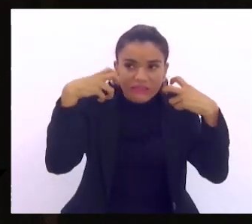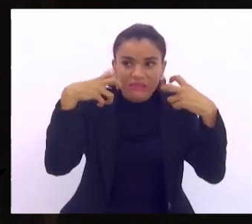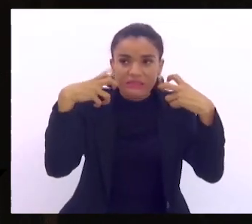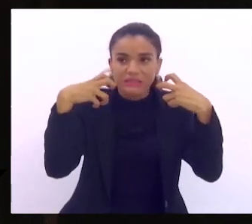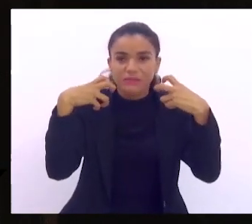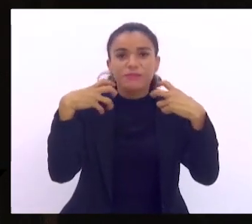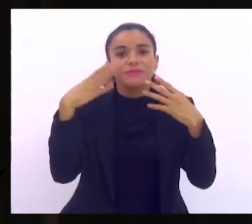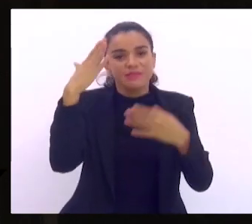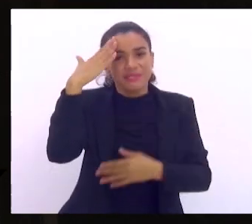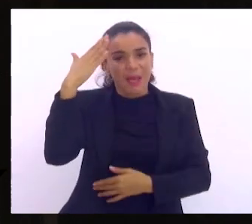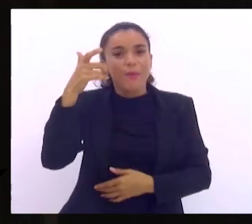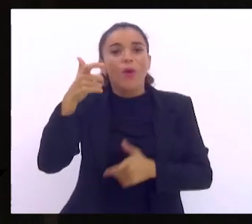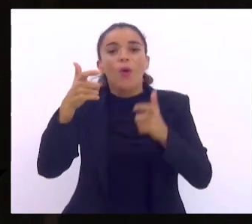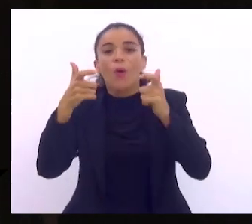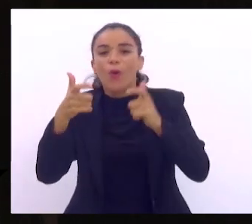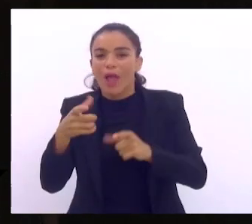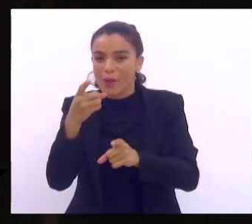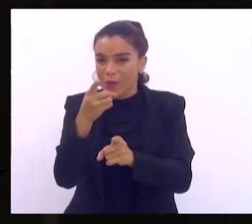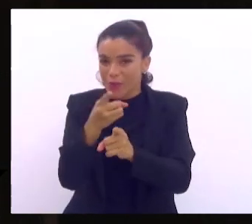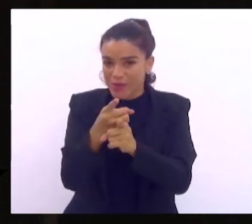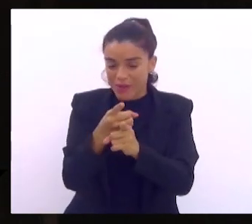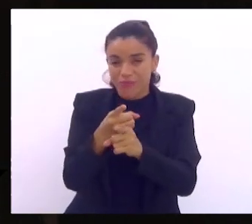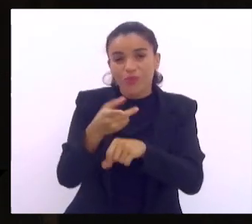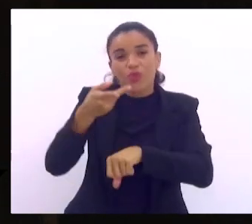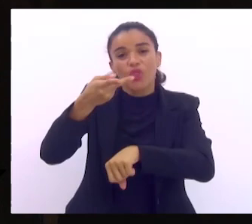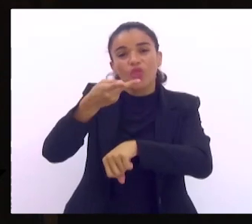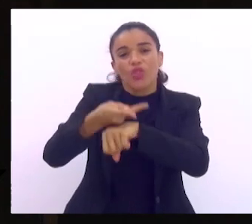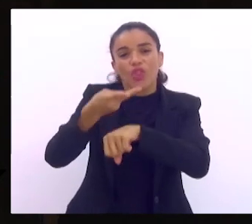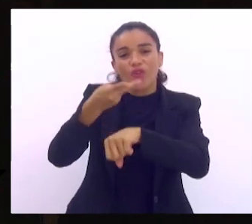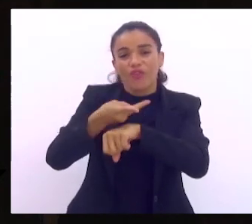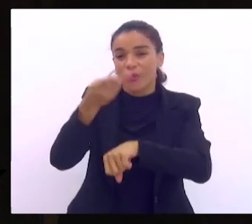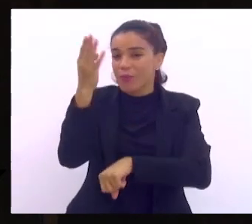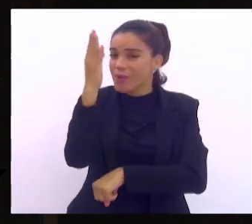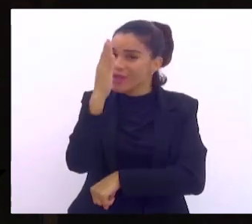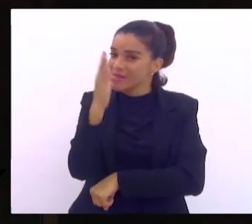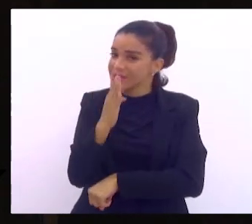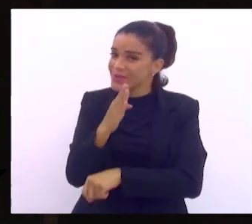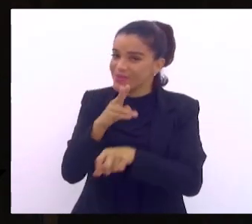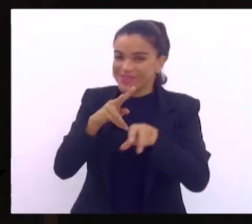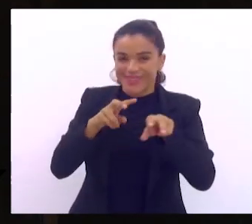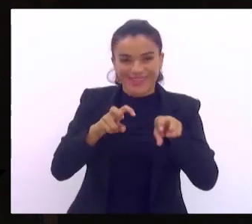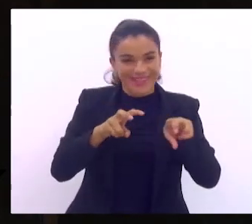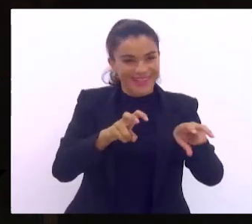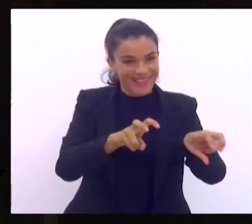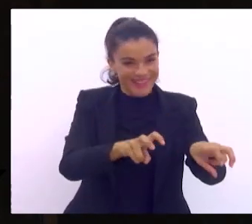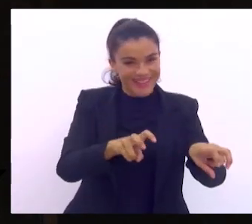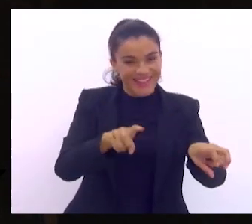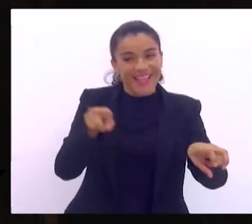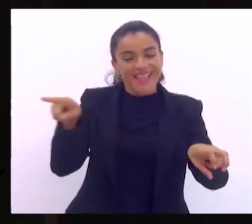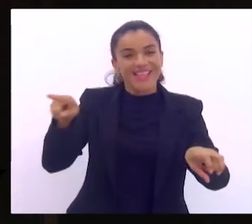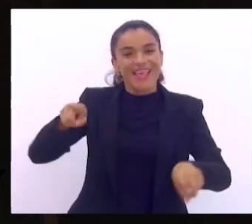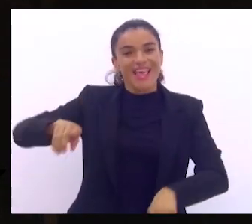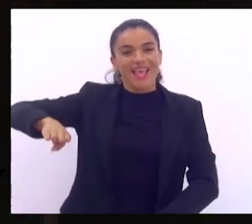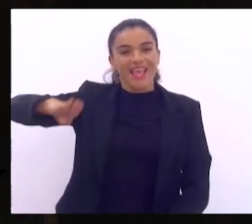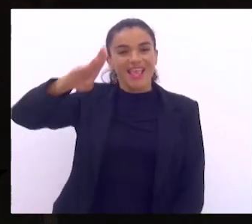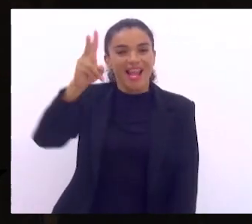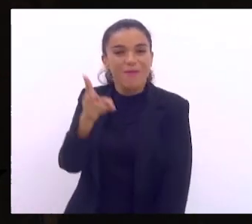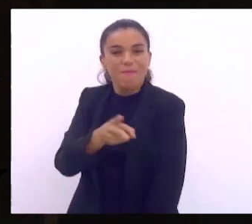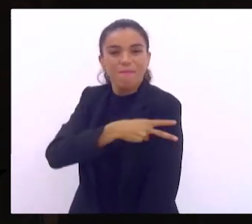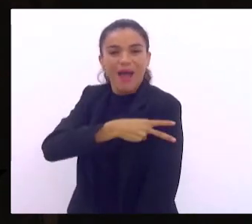onde eu encontrei? No Troféu Brasil de Atletismo, e ele, sargento do